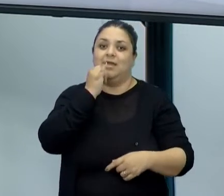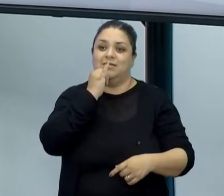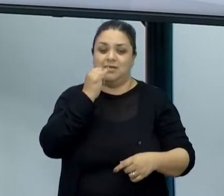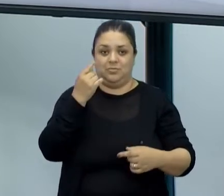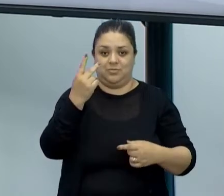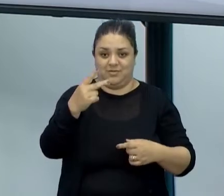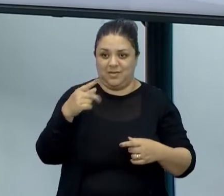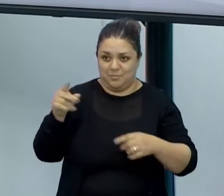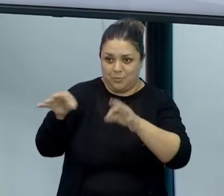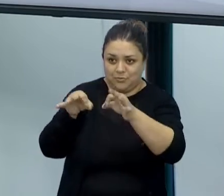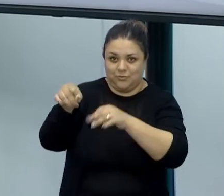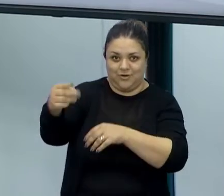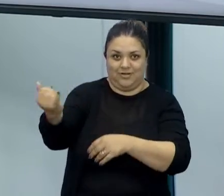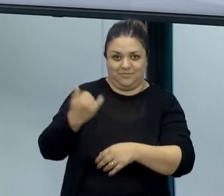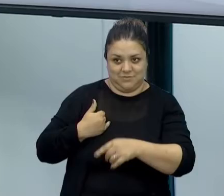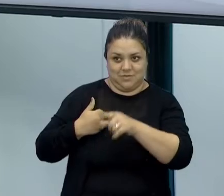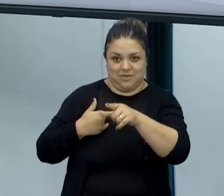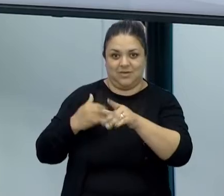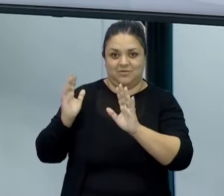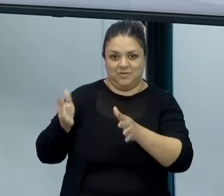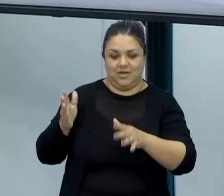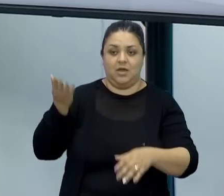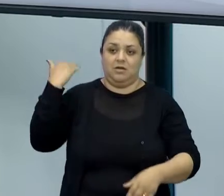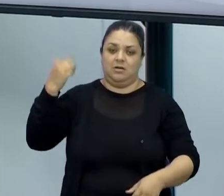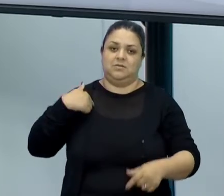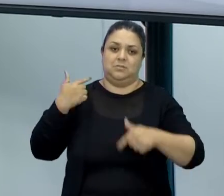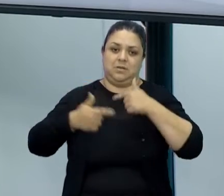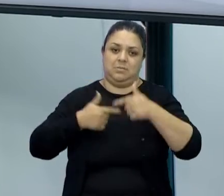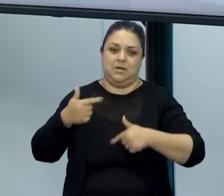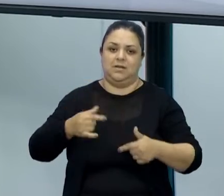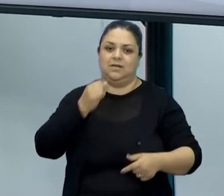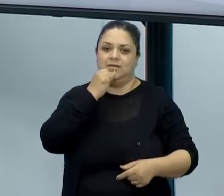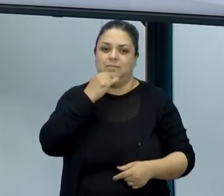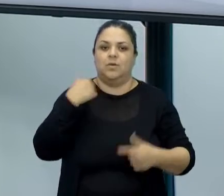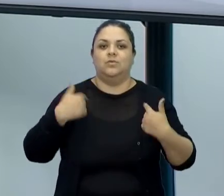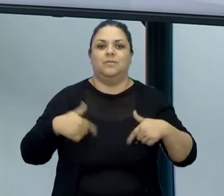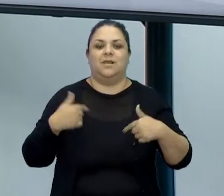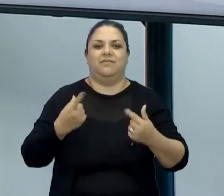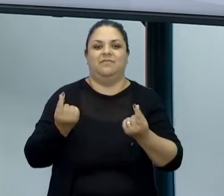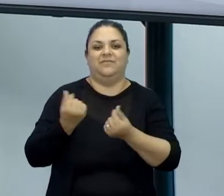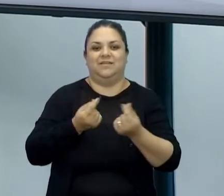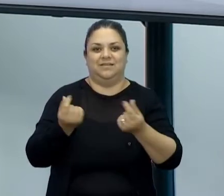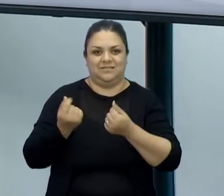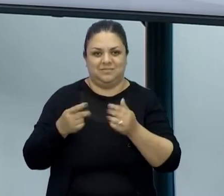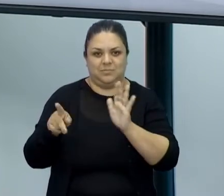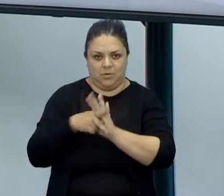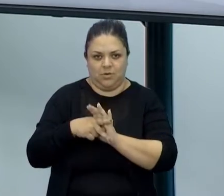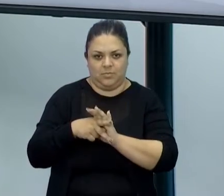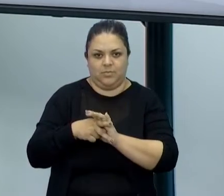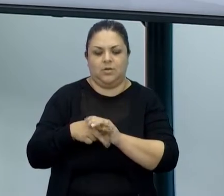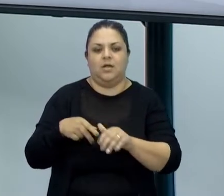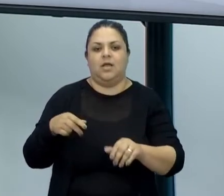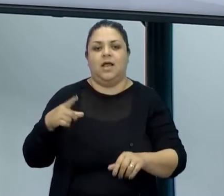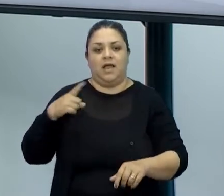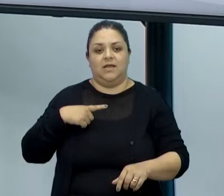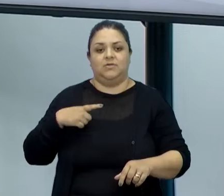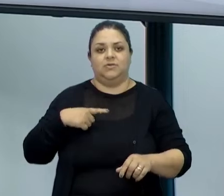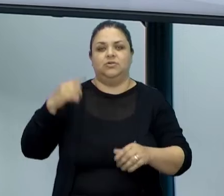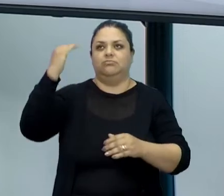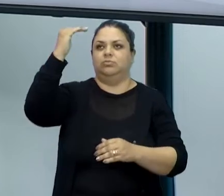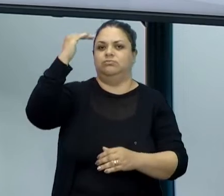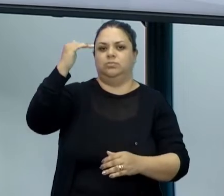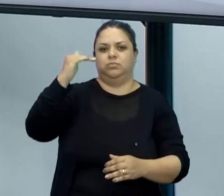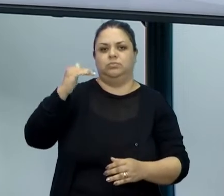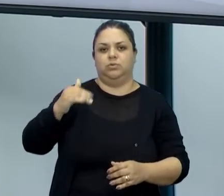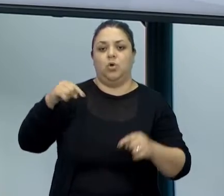né? Pelo menos em todas as empresas que eu trabalhei foi assim, né? Eu sempre trabalhei na área financeira e todas as empresas que eu entrei tinha lá um fluxograma do passo a passo